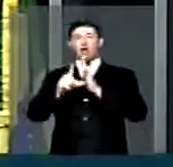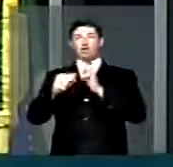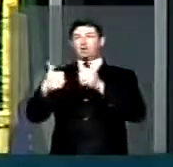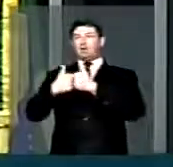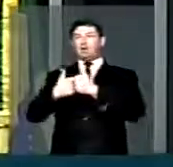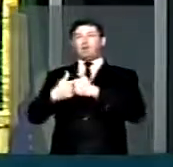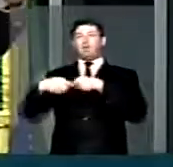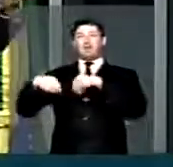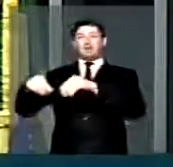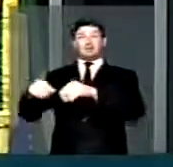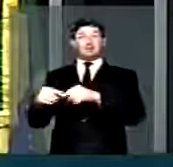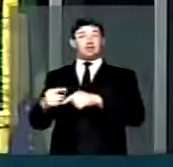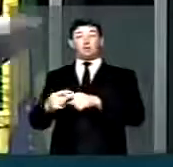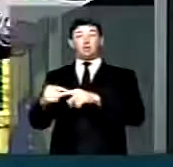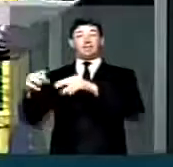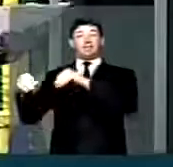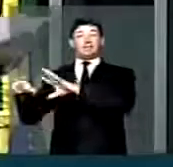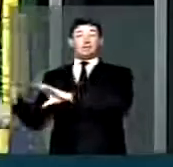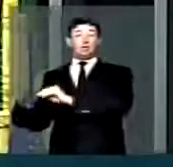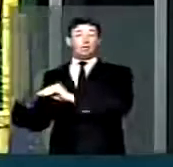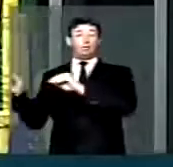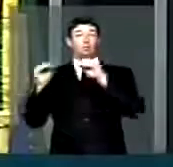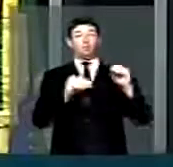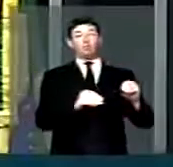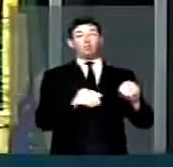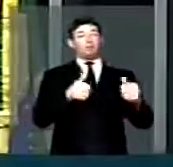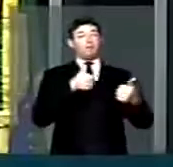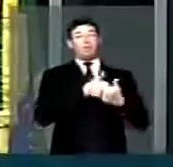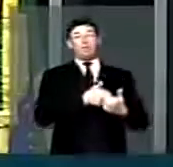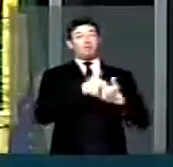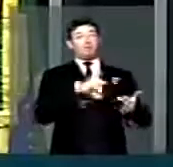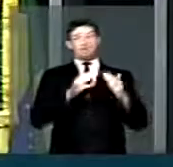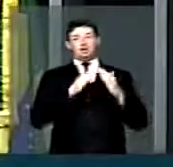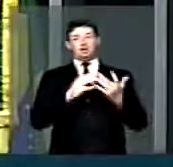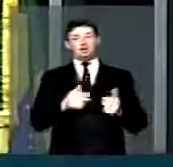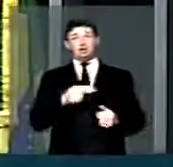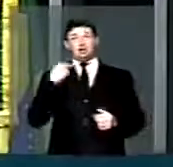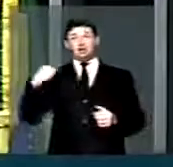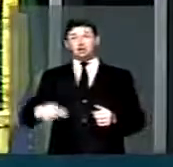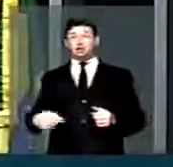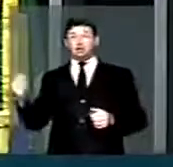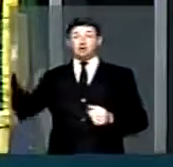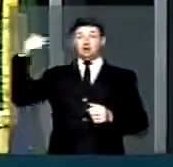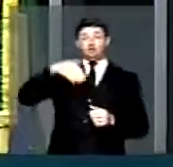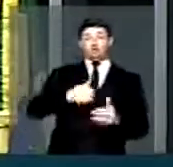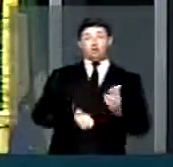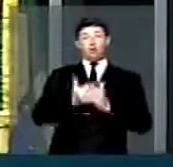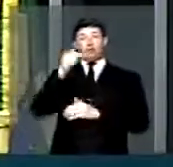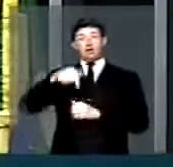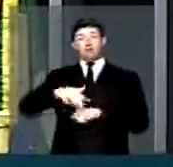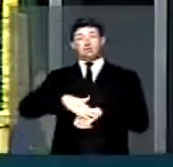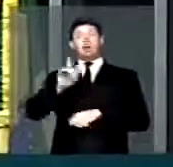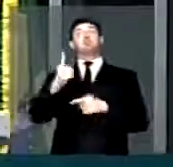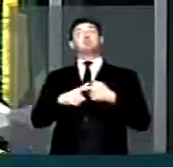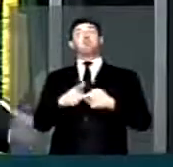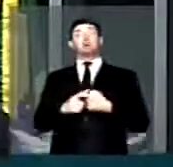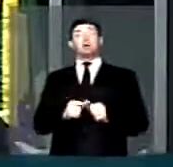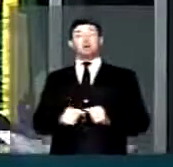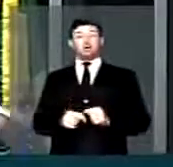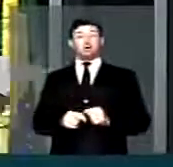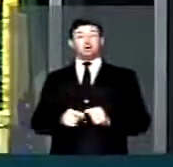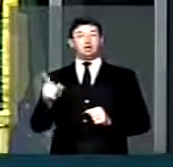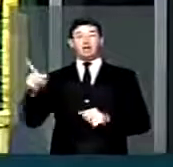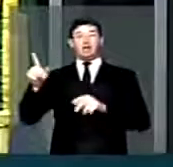deserto, é que um deserto mudou para frente da sorveteria. A China está comprando mais. Por que a China está comprando mais? Ela